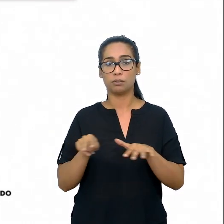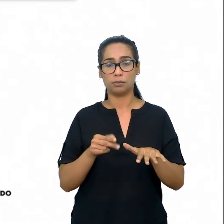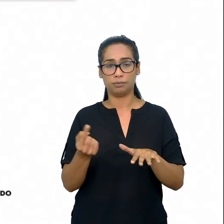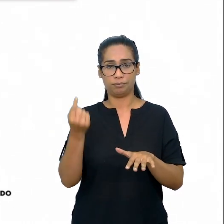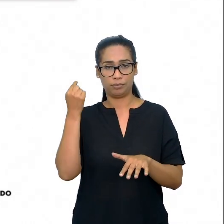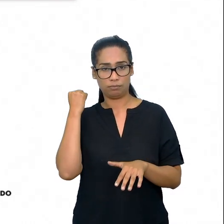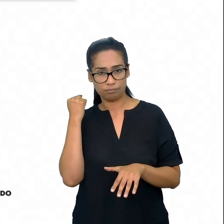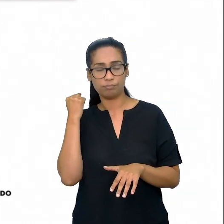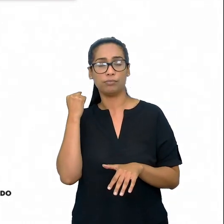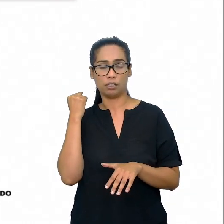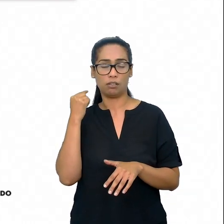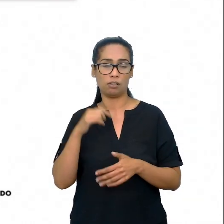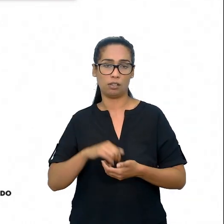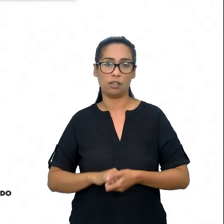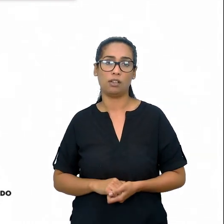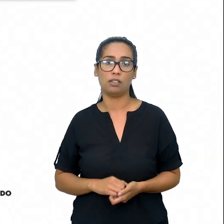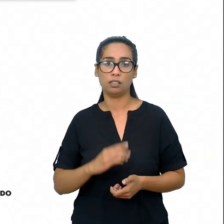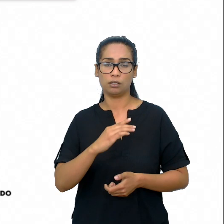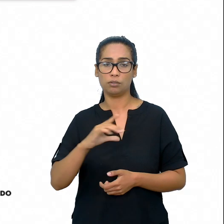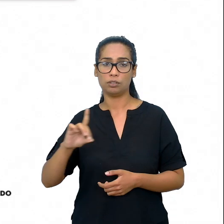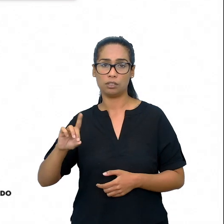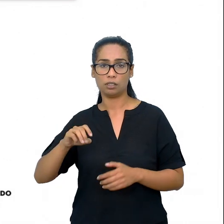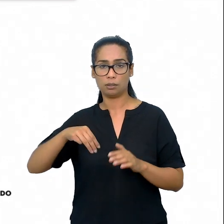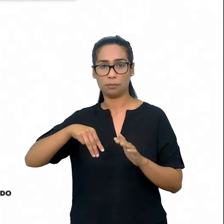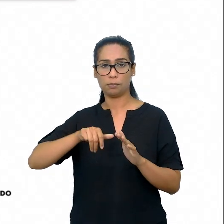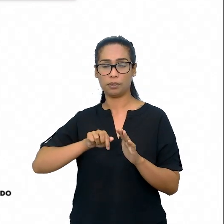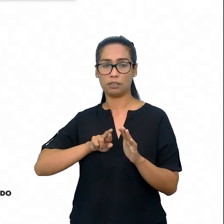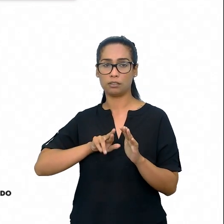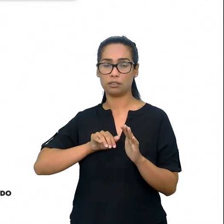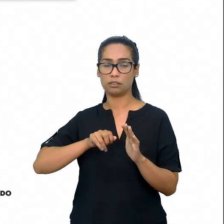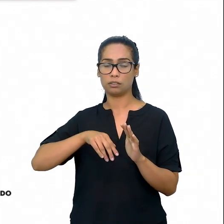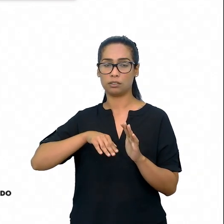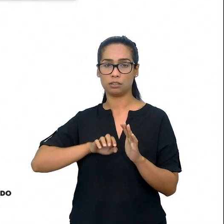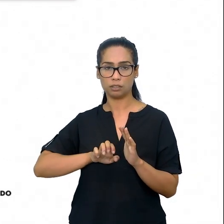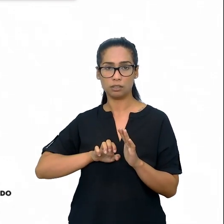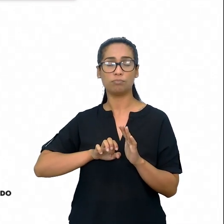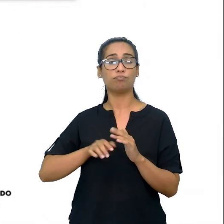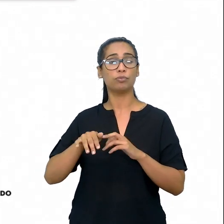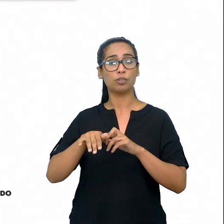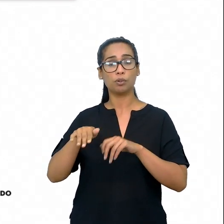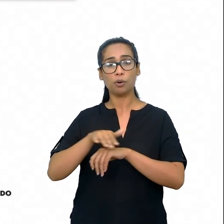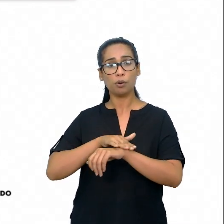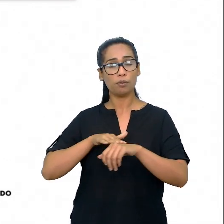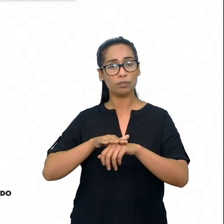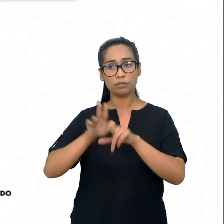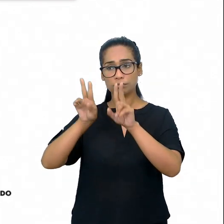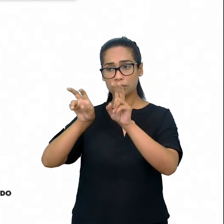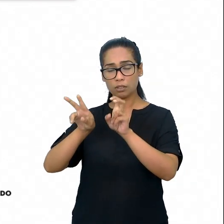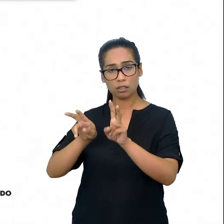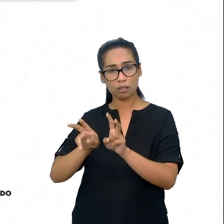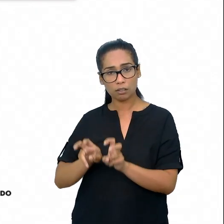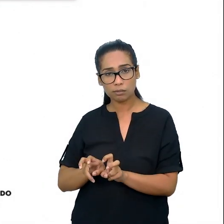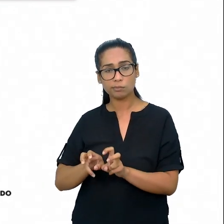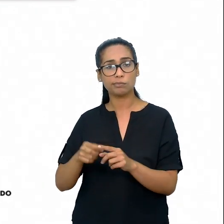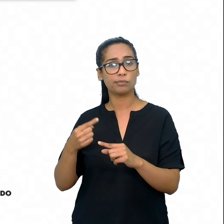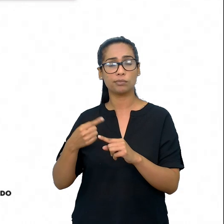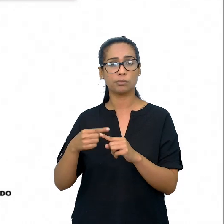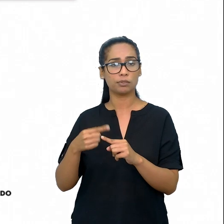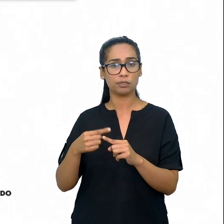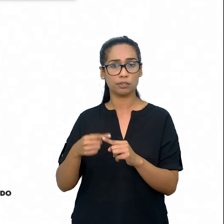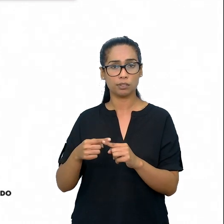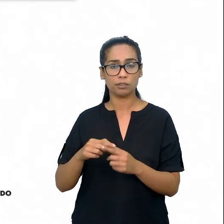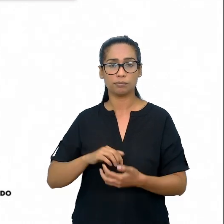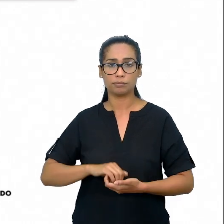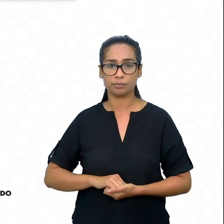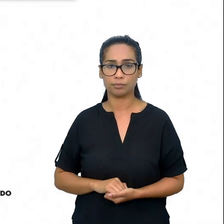a nossa coordenadora, a professora Mariana, ela conversou um pouco com vocês a respeito do trabalho de Mosema e Osterman,